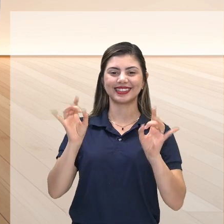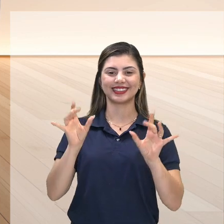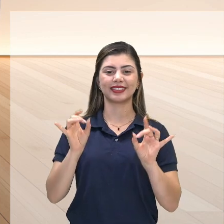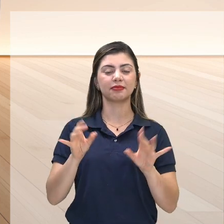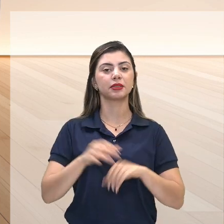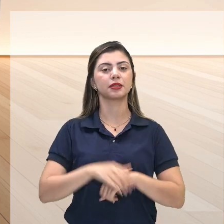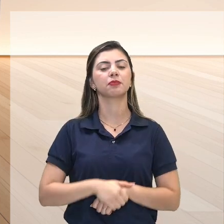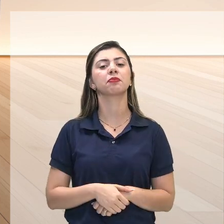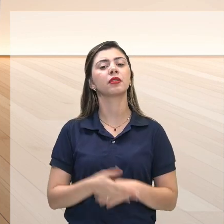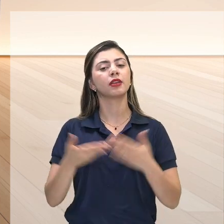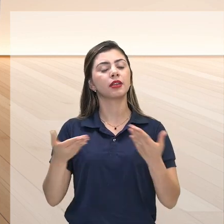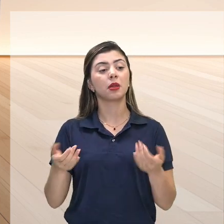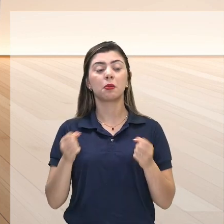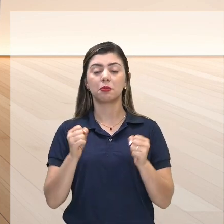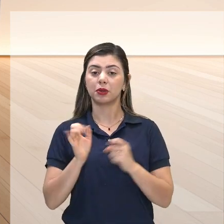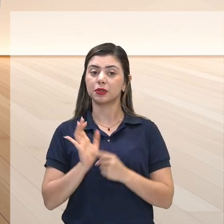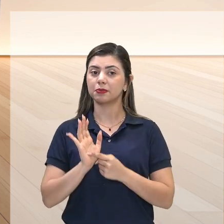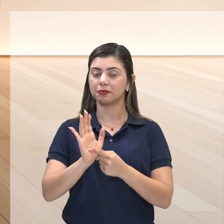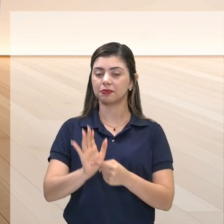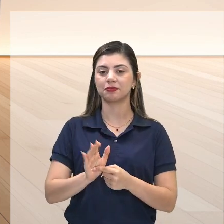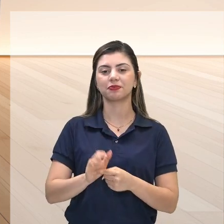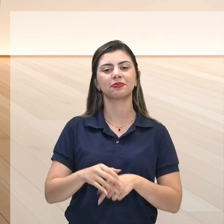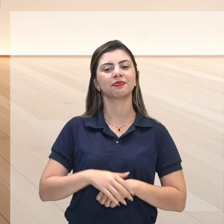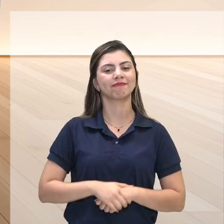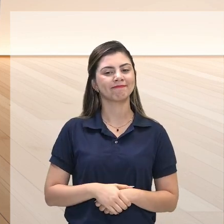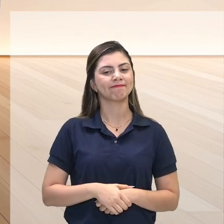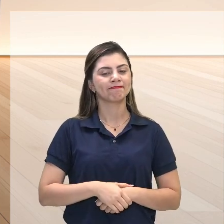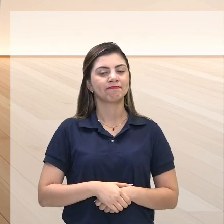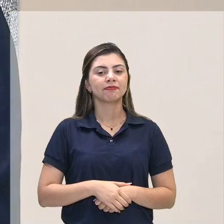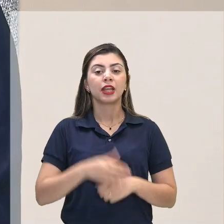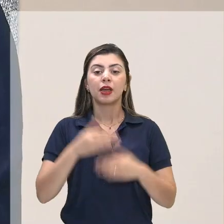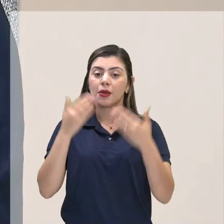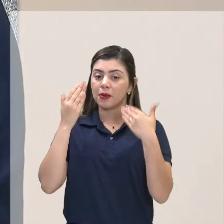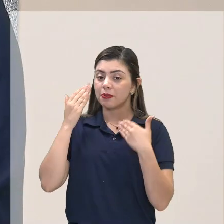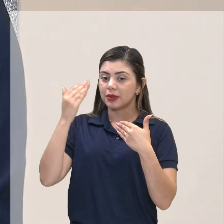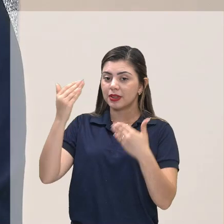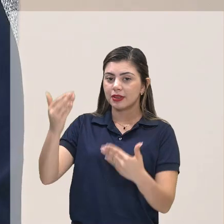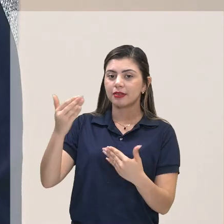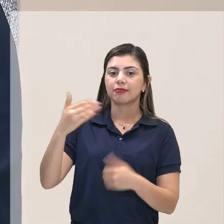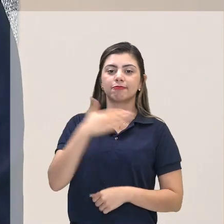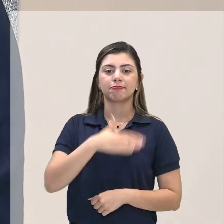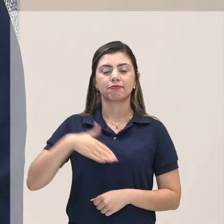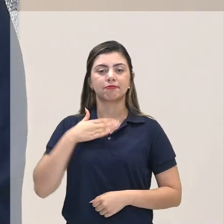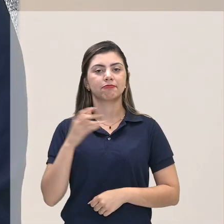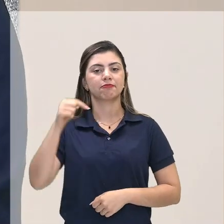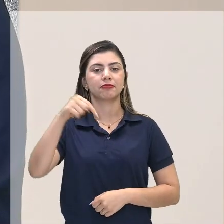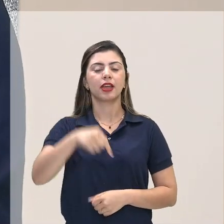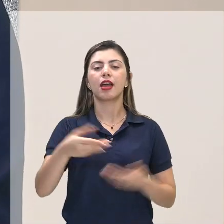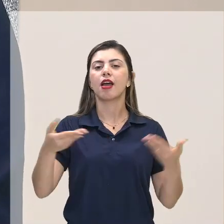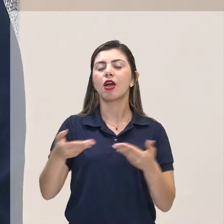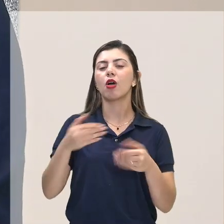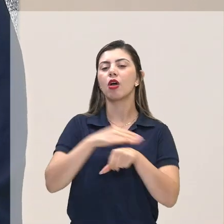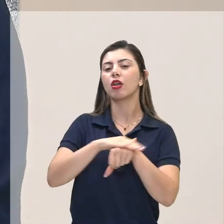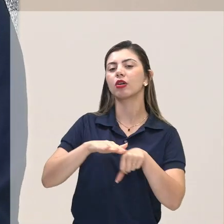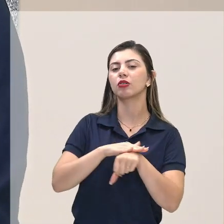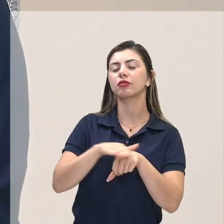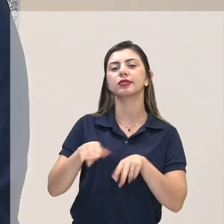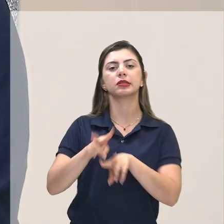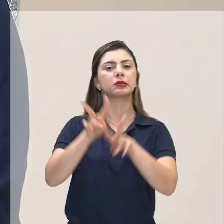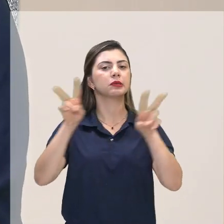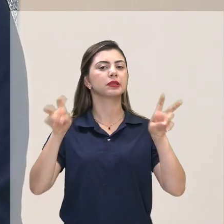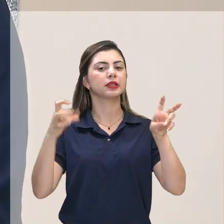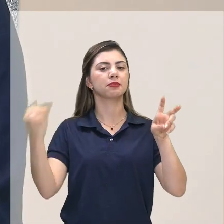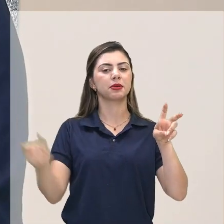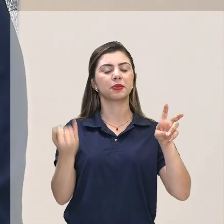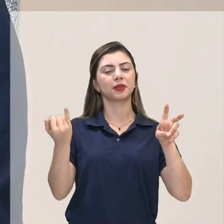Se apresente aos nossos alunos. Muito obrigado, professora Daniele. É um prazer estar aqui para a gente conversar um pouquinho sobre algo tão importante que é a